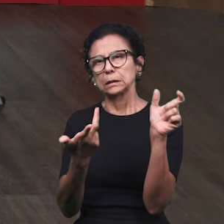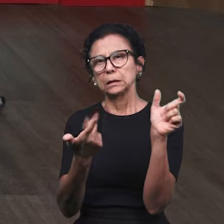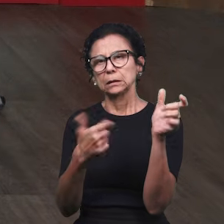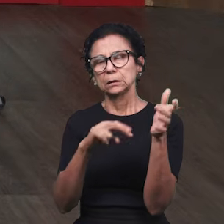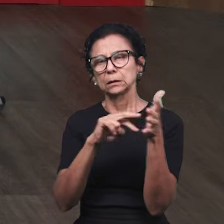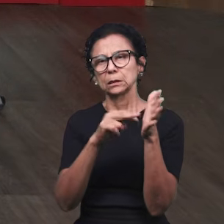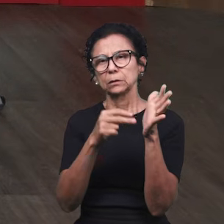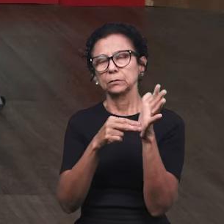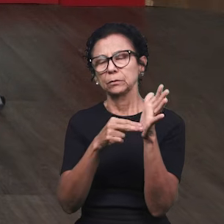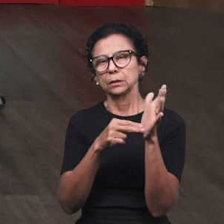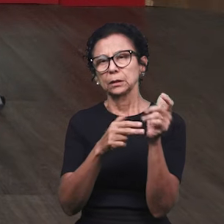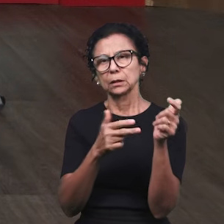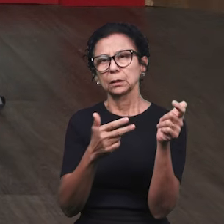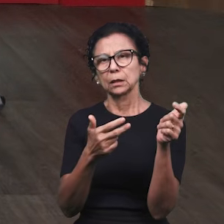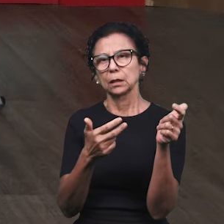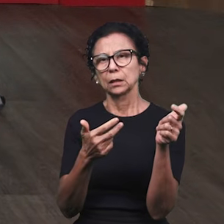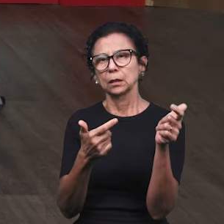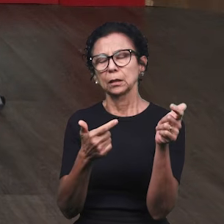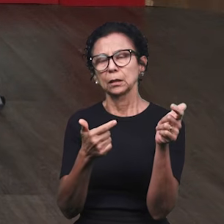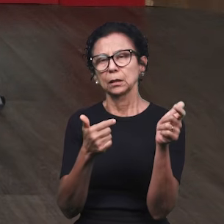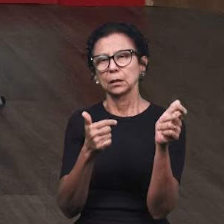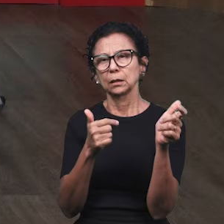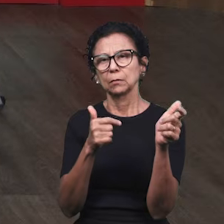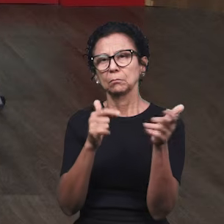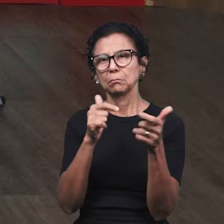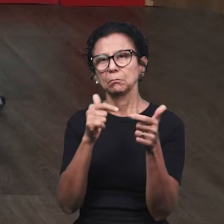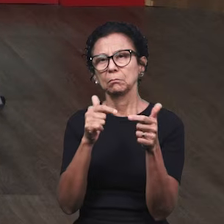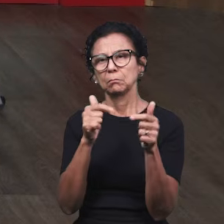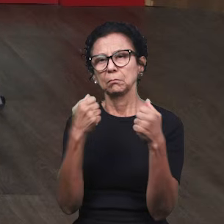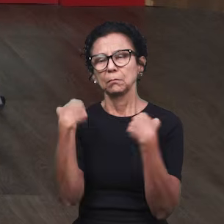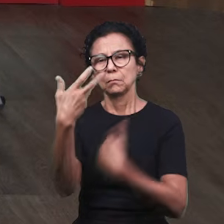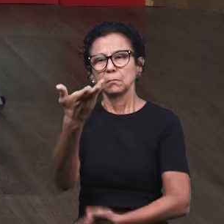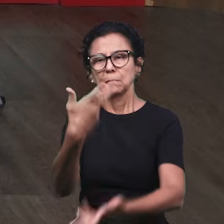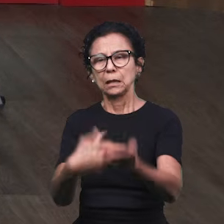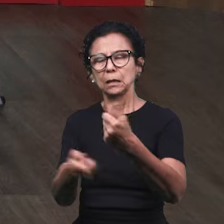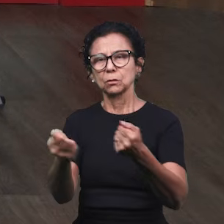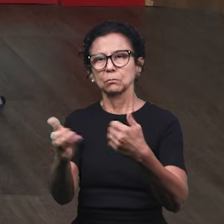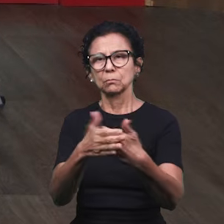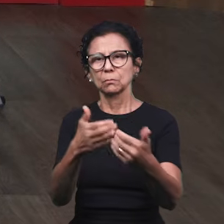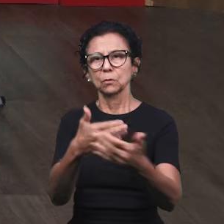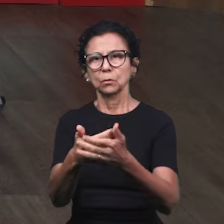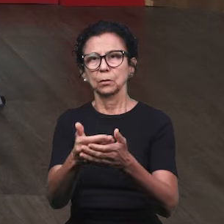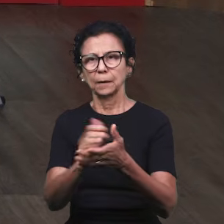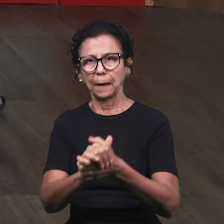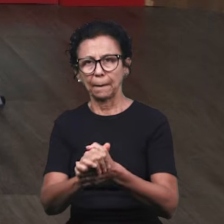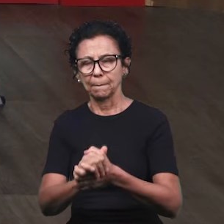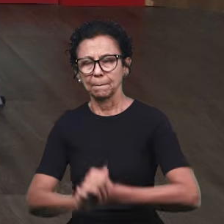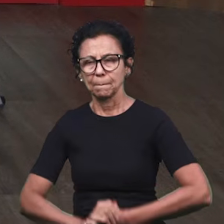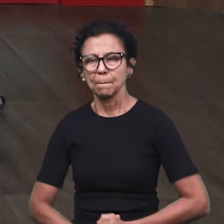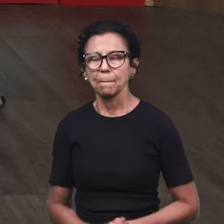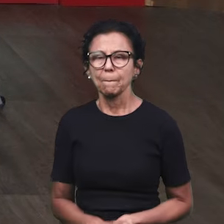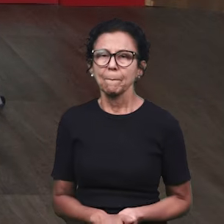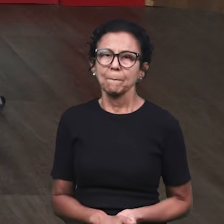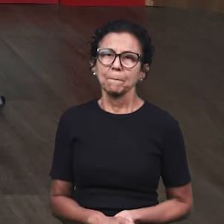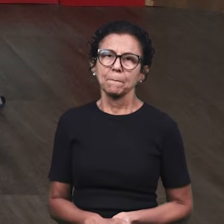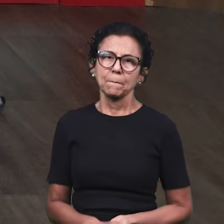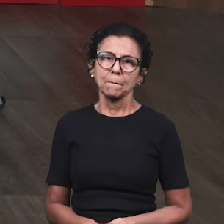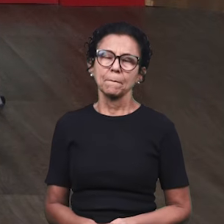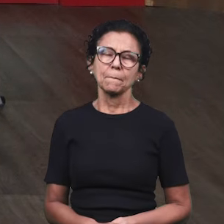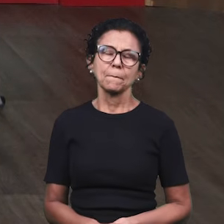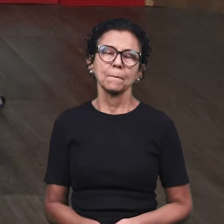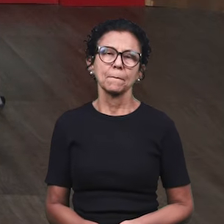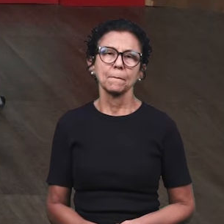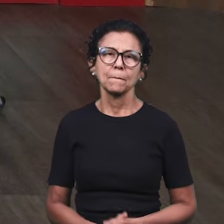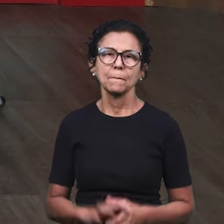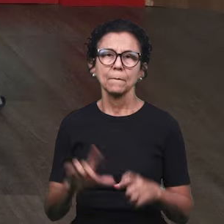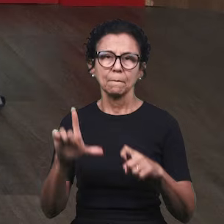Essa é a expressão que Lucas usa aqui no capítulo 5. Então, se nós